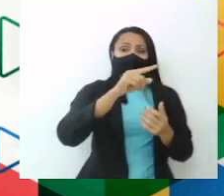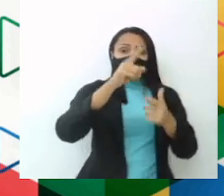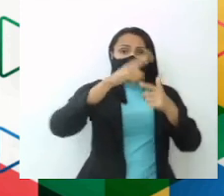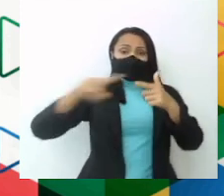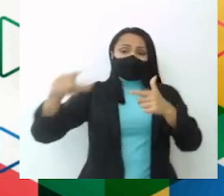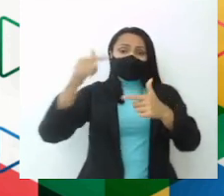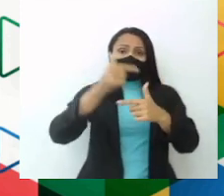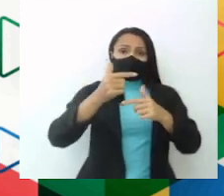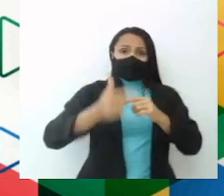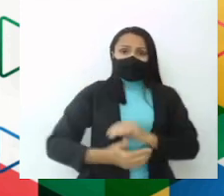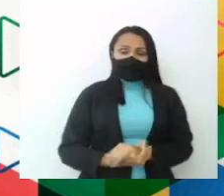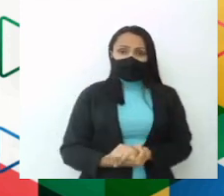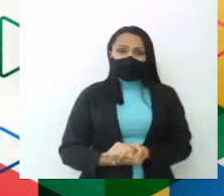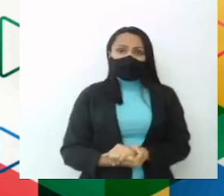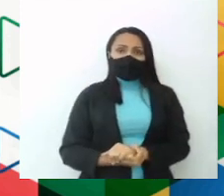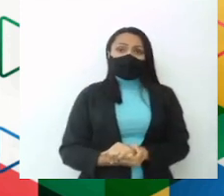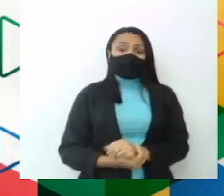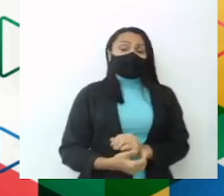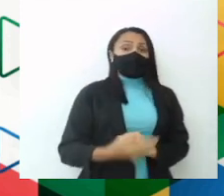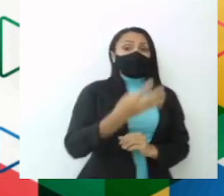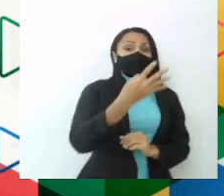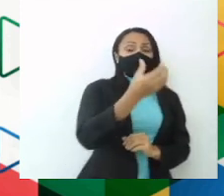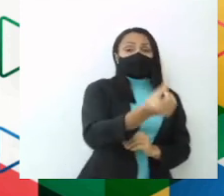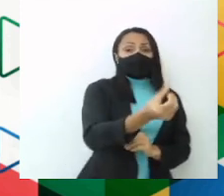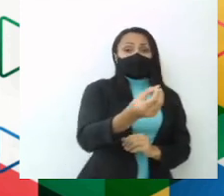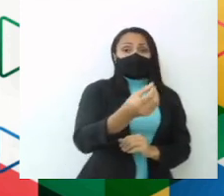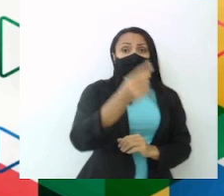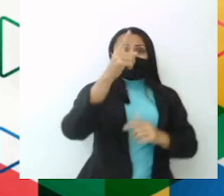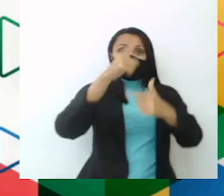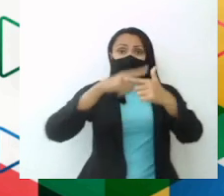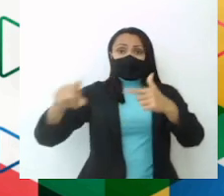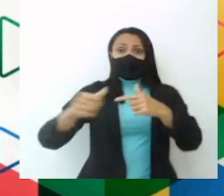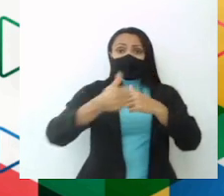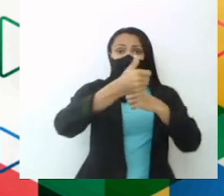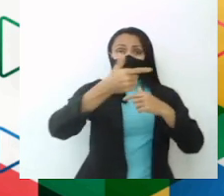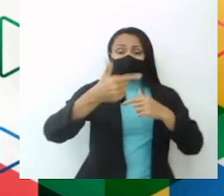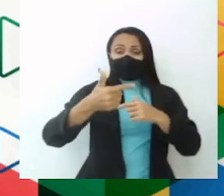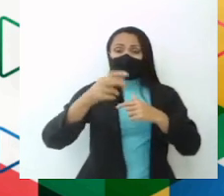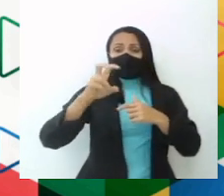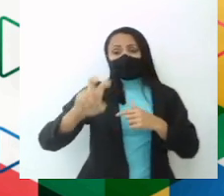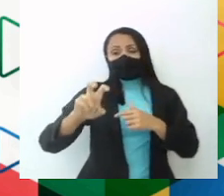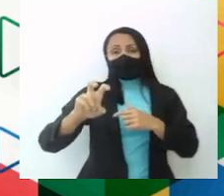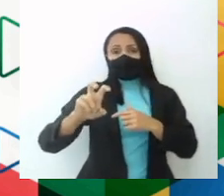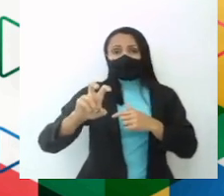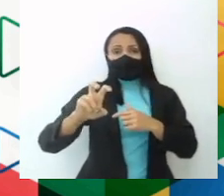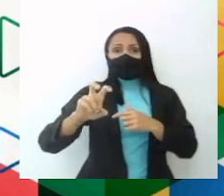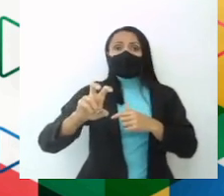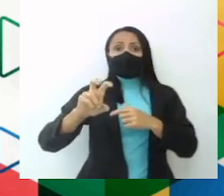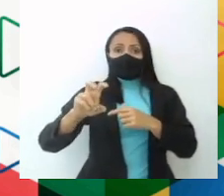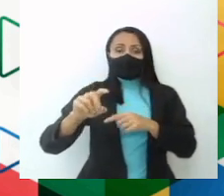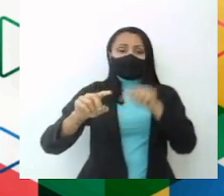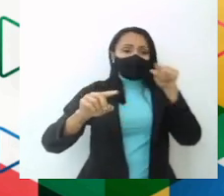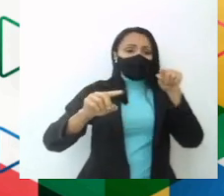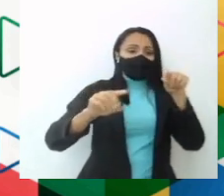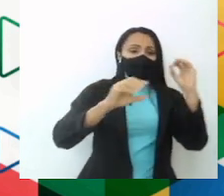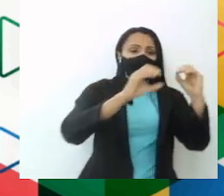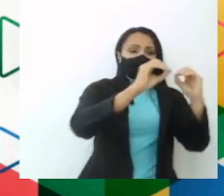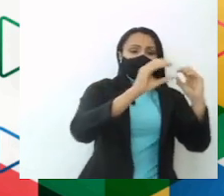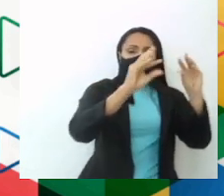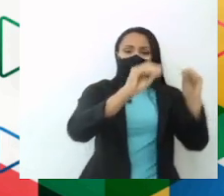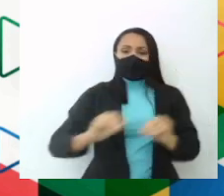absurdo, porque basta dividir aqui, ó, 60 dividido por 12, que dá 5. E repetir os zeros que sobraram. Então fica